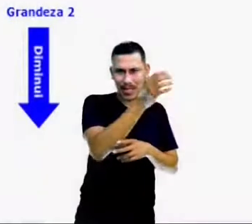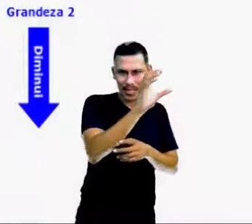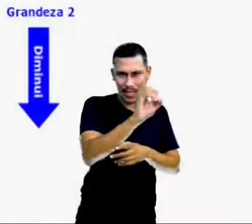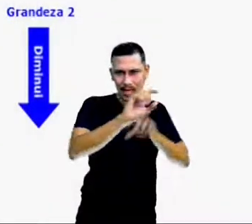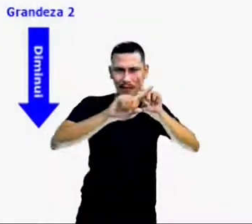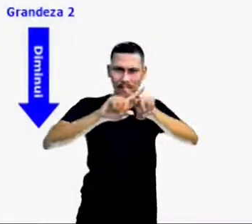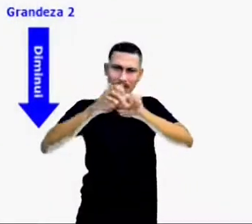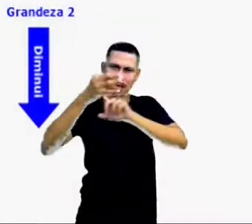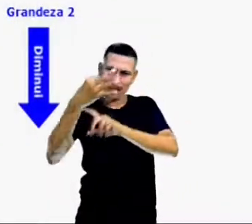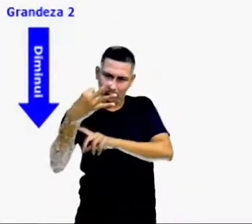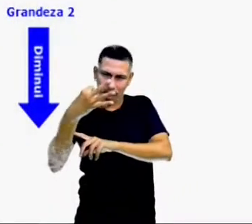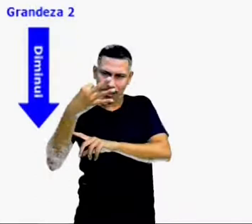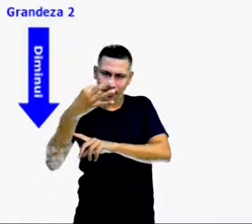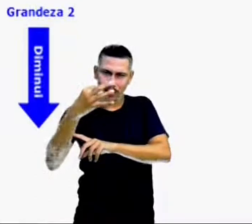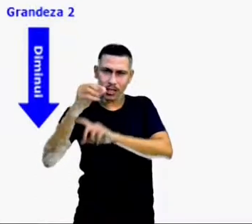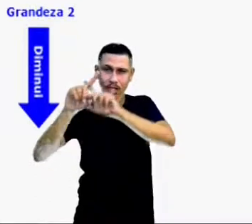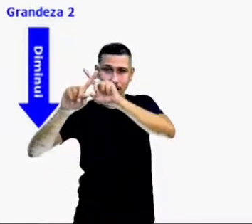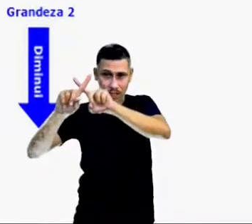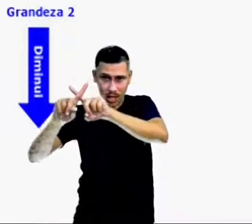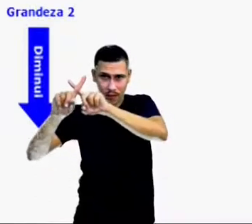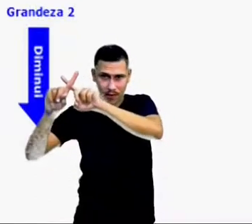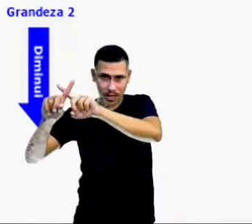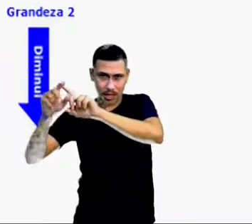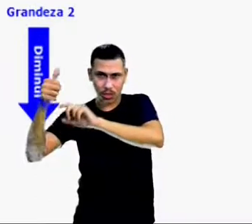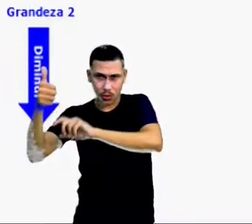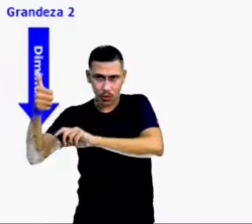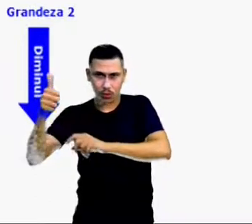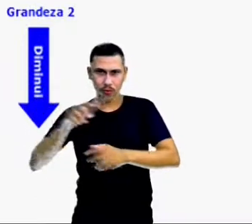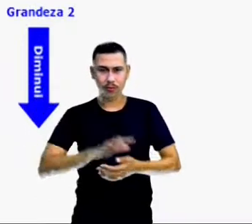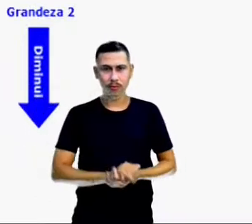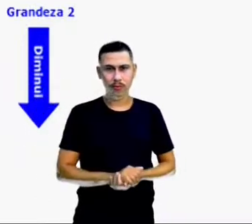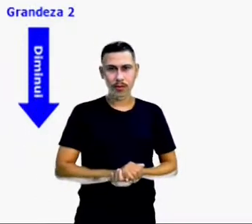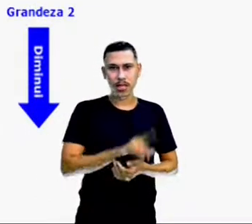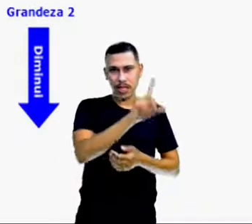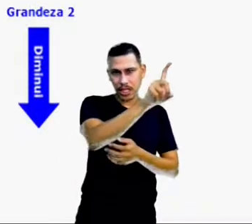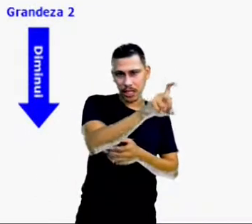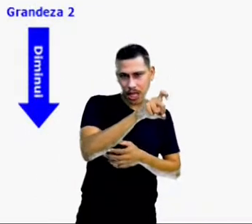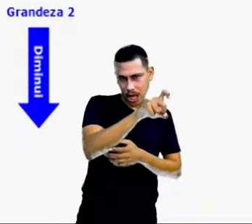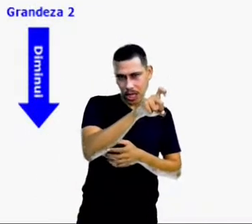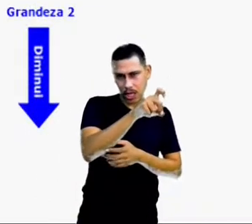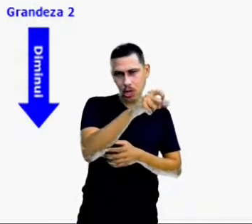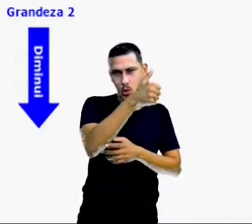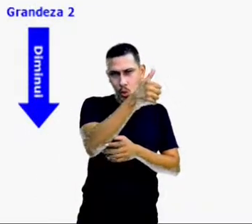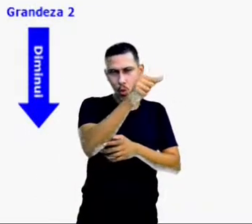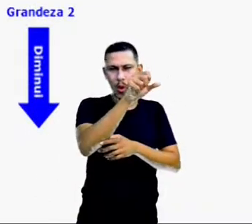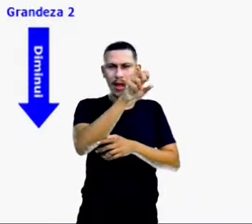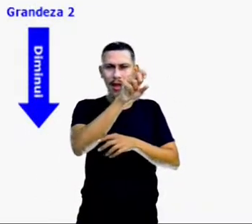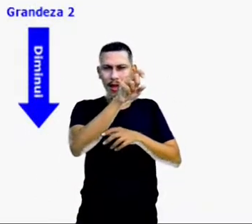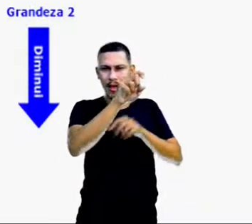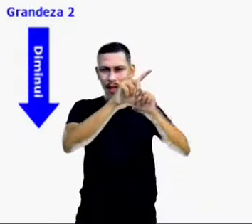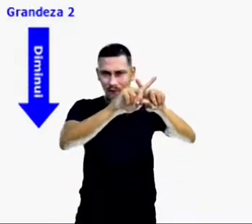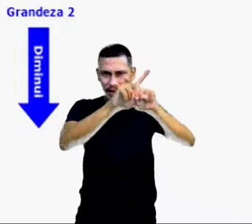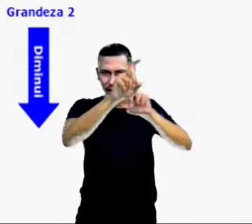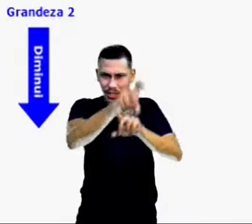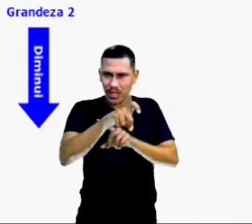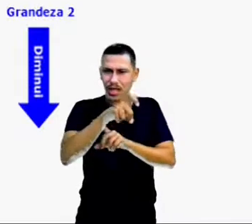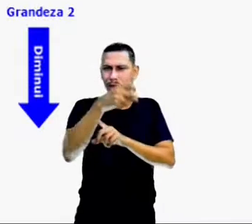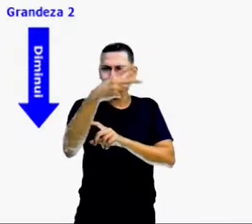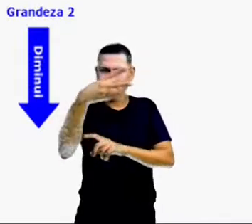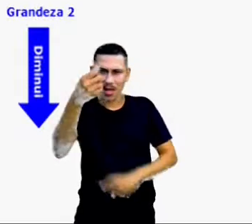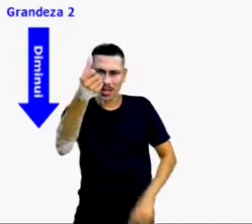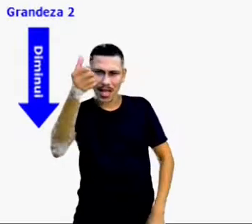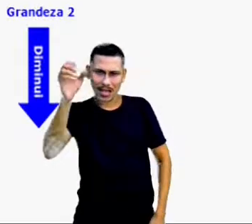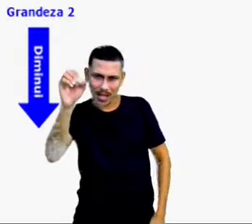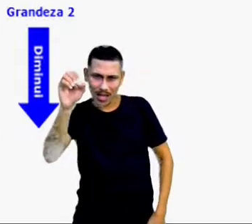3 e x vezes 1. Então, ficará assim, x ou 1 vez x, x igual a